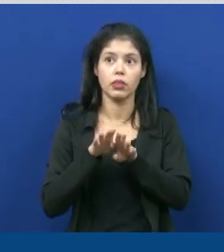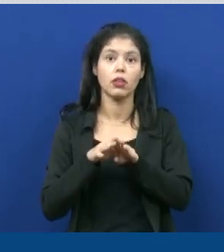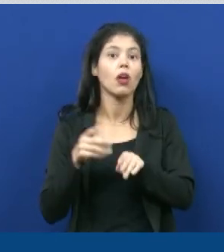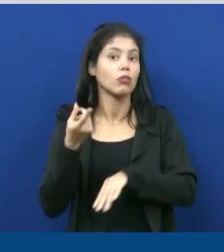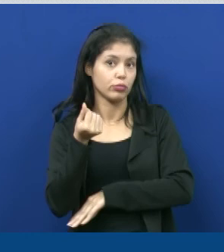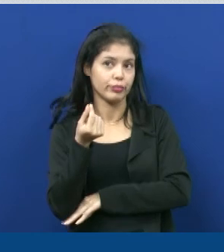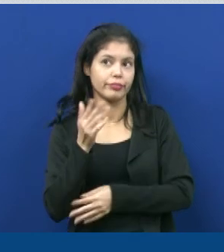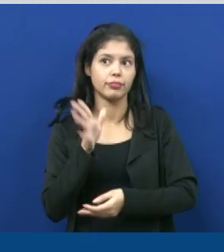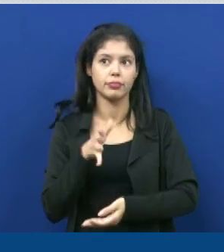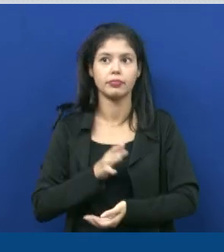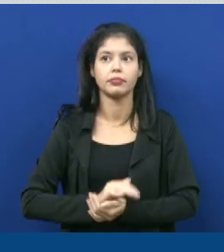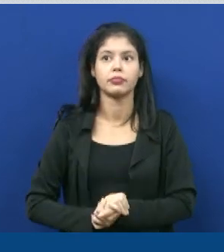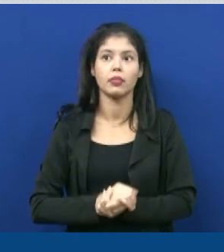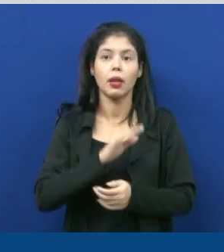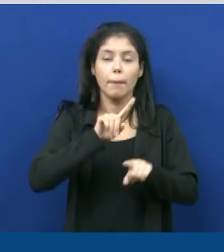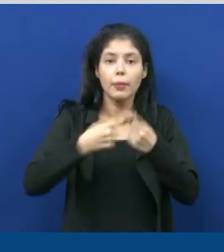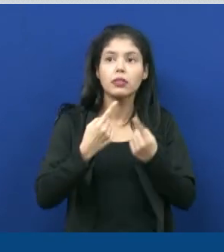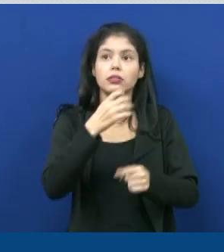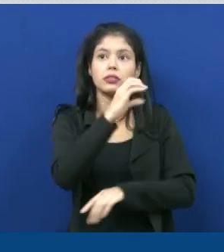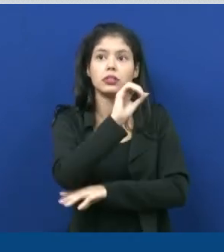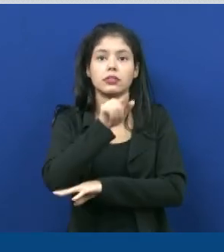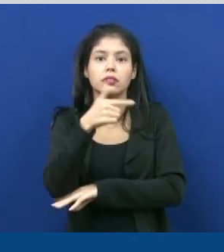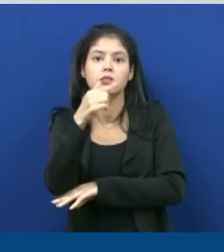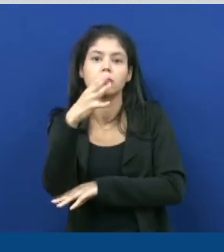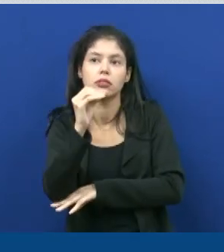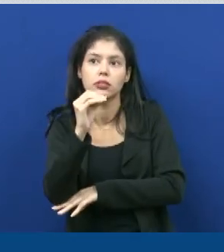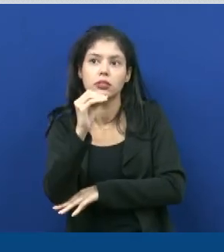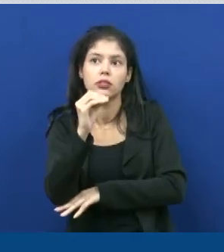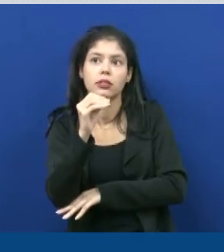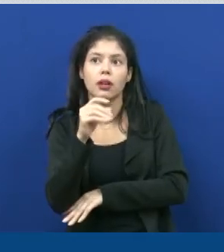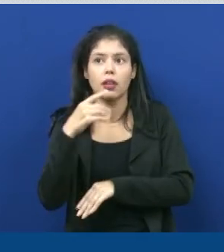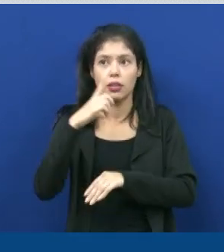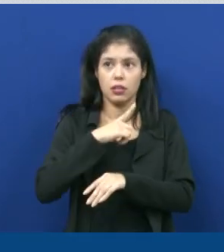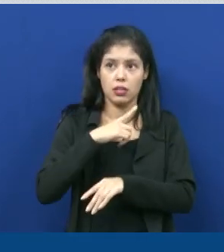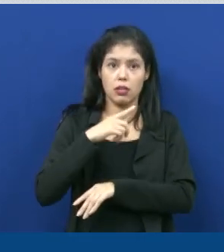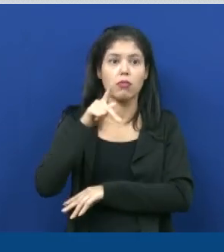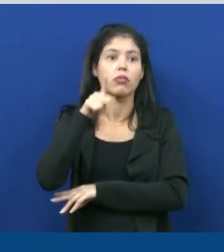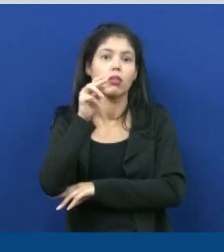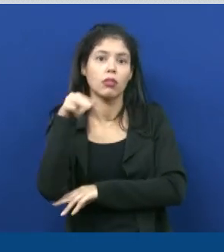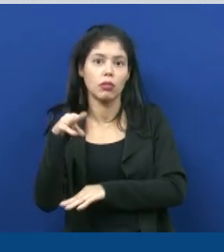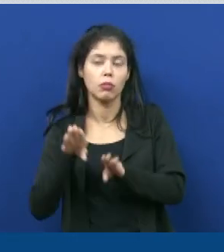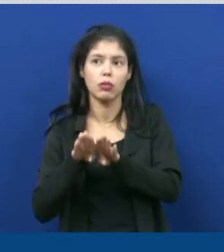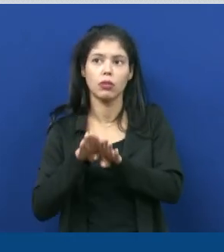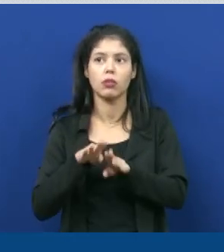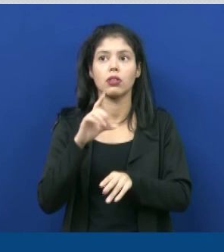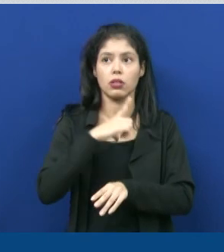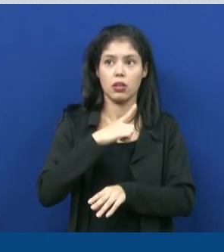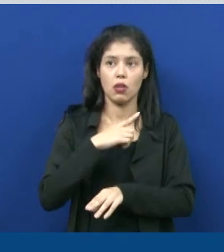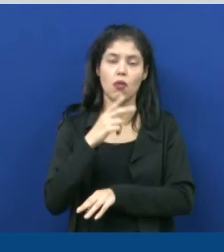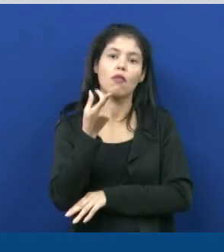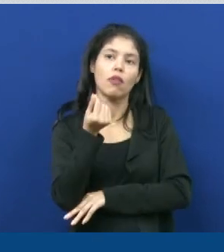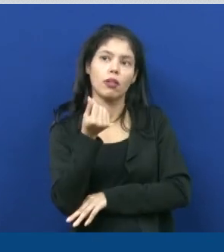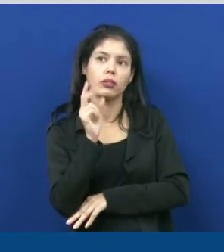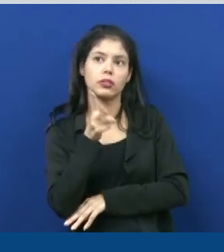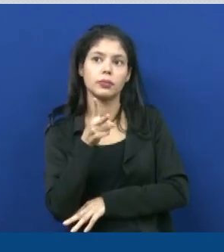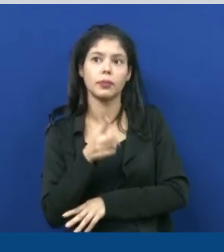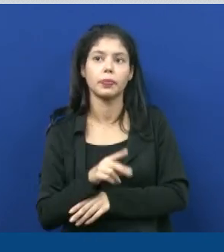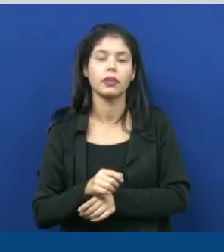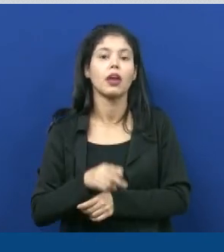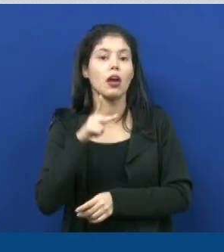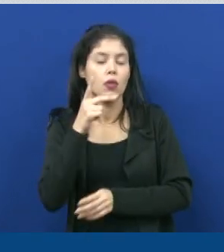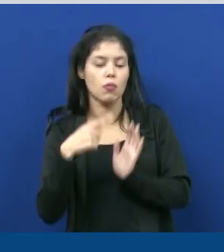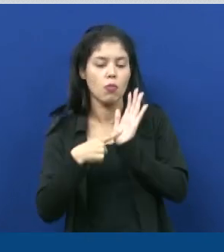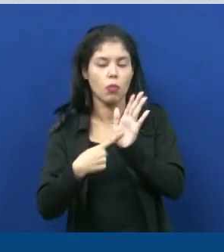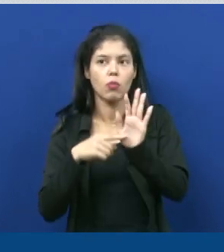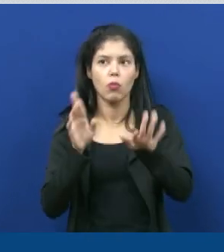né? Mais 70 centavos por quilômetro rodado, que é o valor variável. Determine o valor a ser pago por